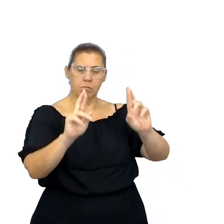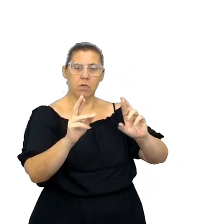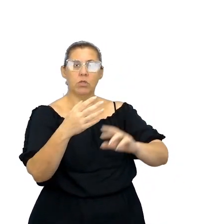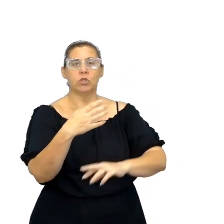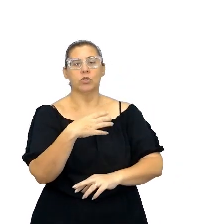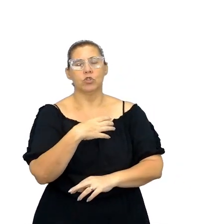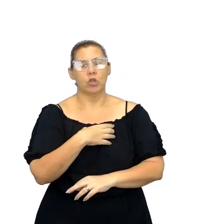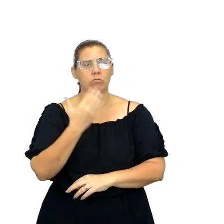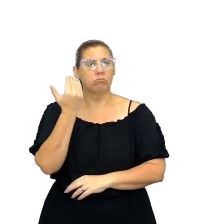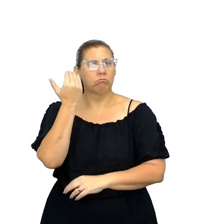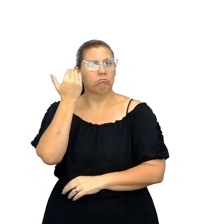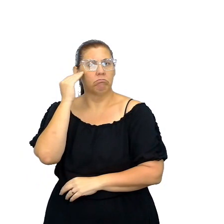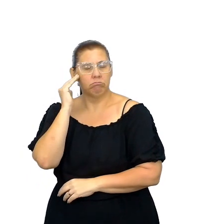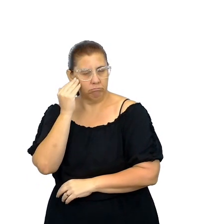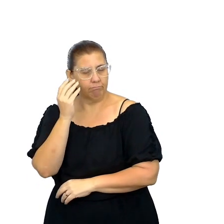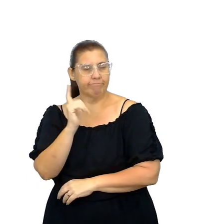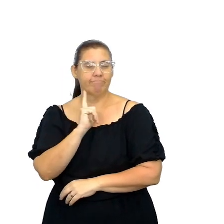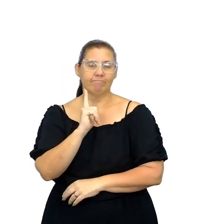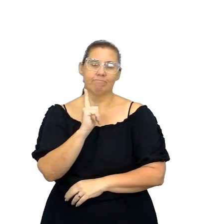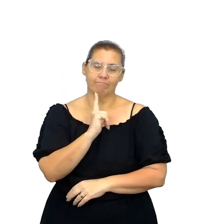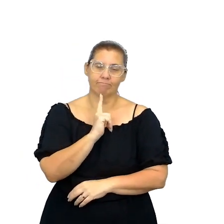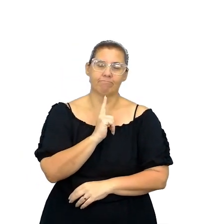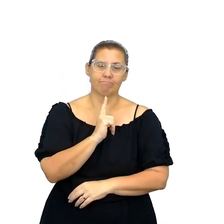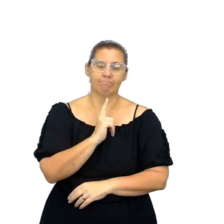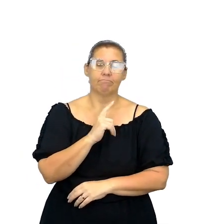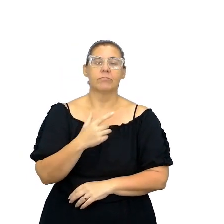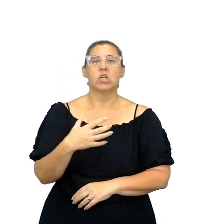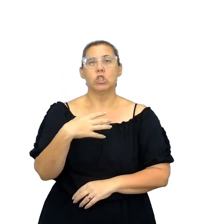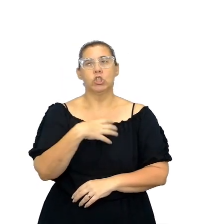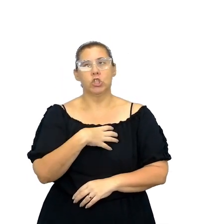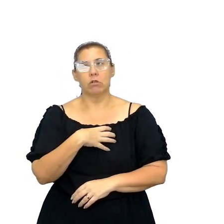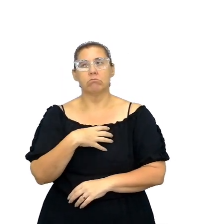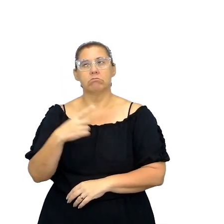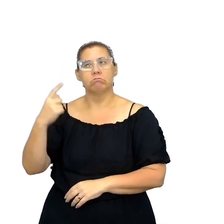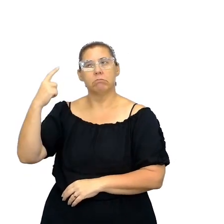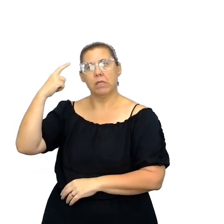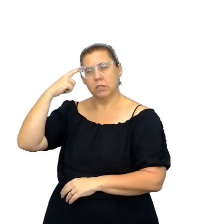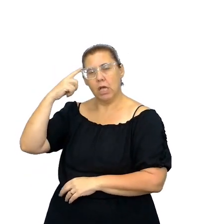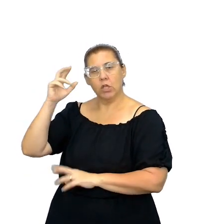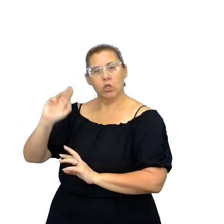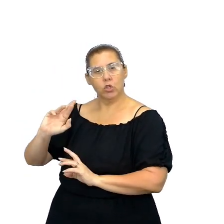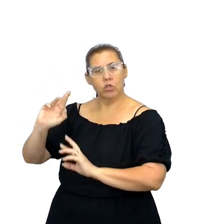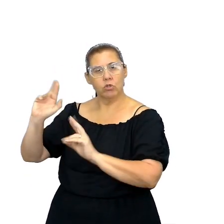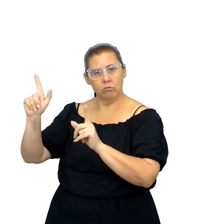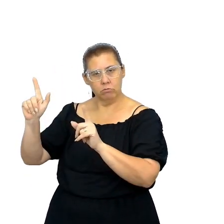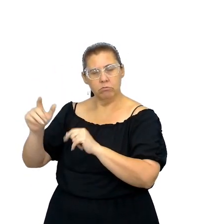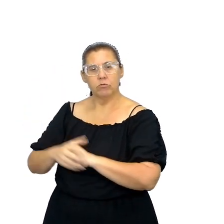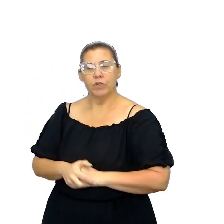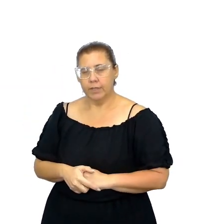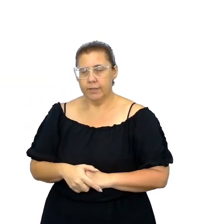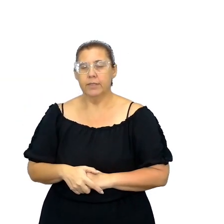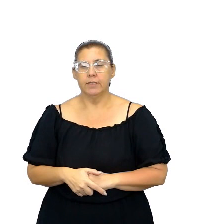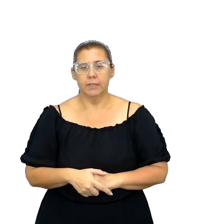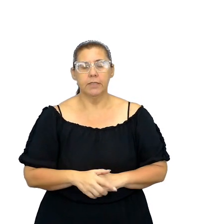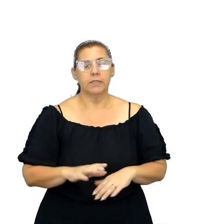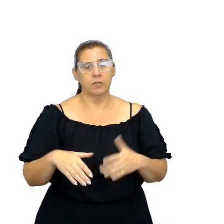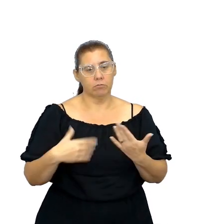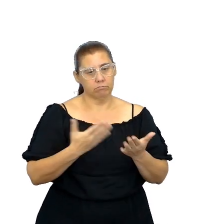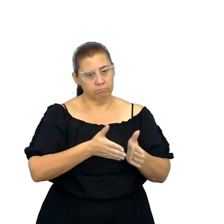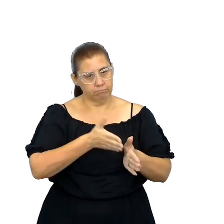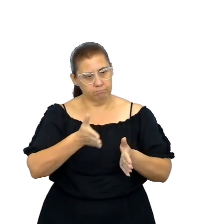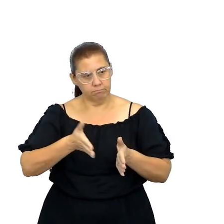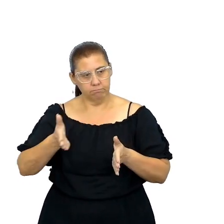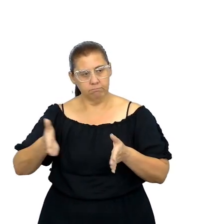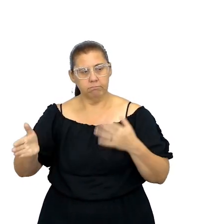a compreender que existem modos de pensar diferente, né? Então, prosseguindo